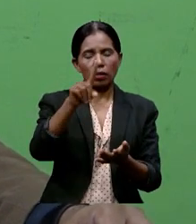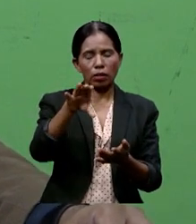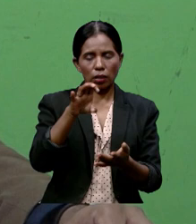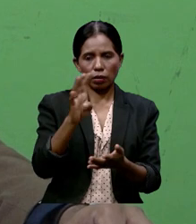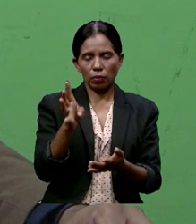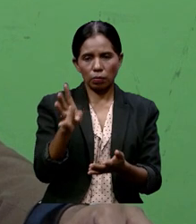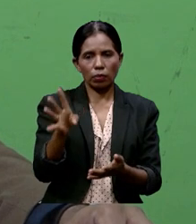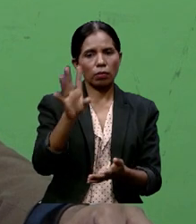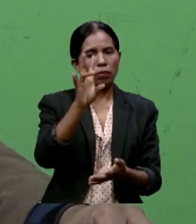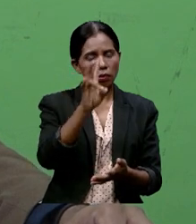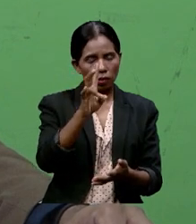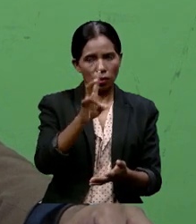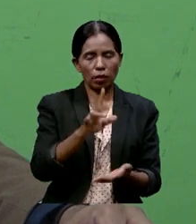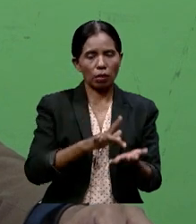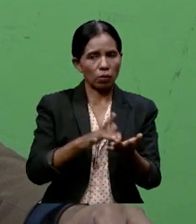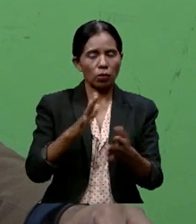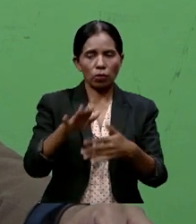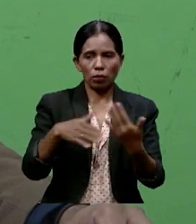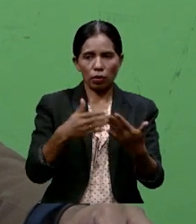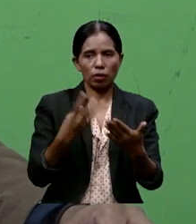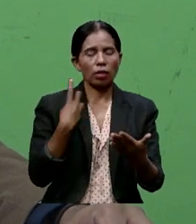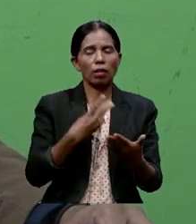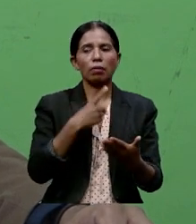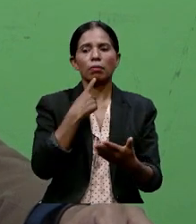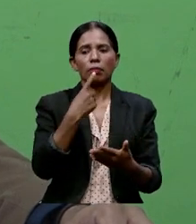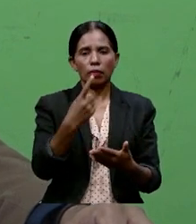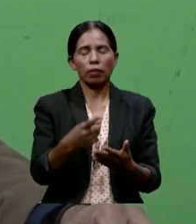147 item. Pronto, aí moro que serve mesmo, vai bem na minha